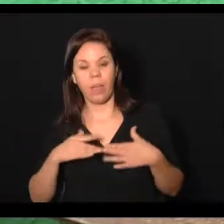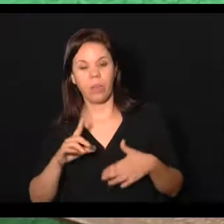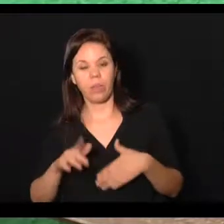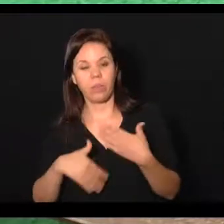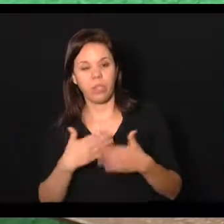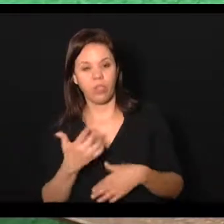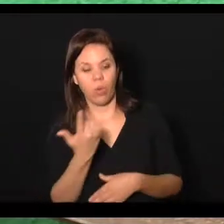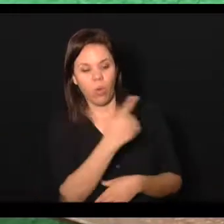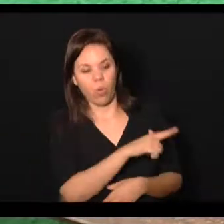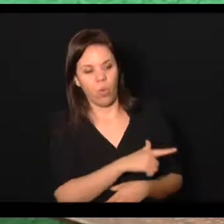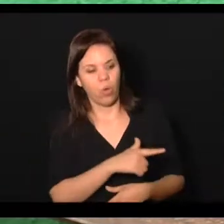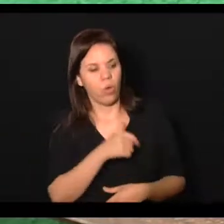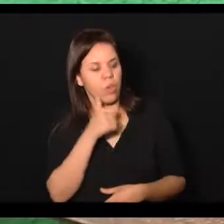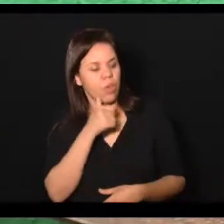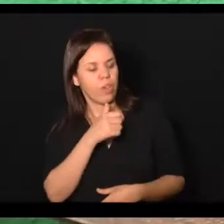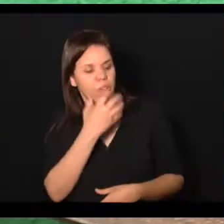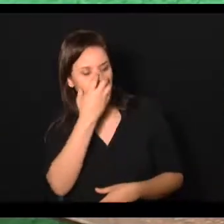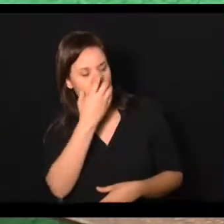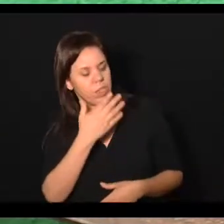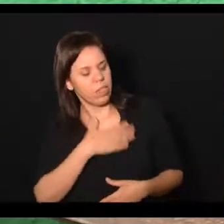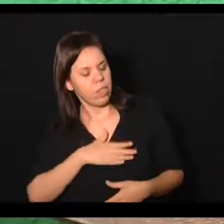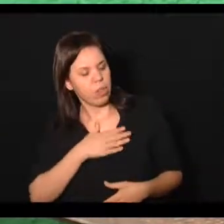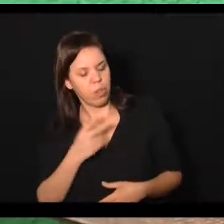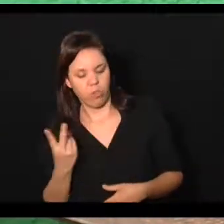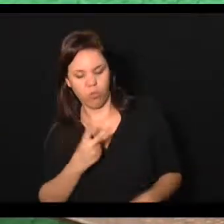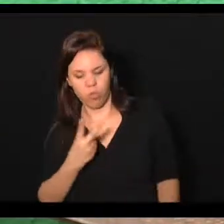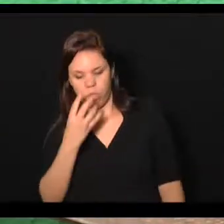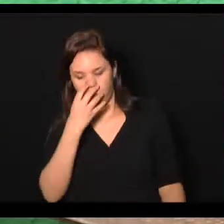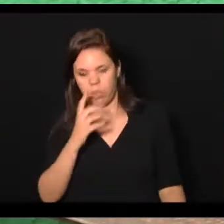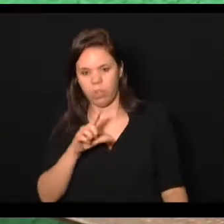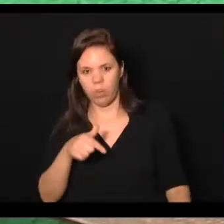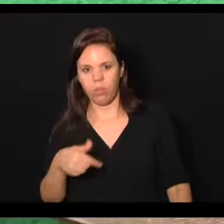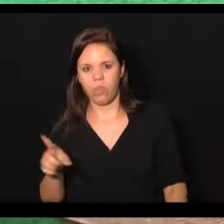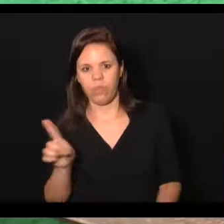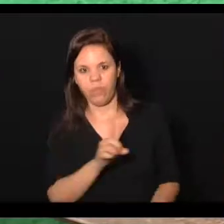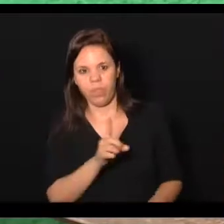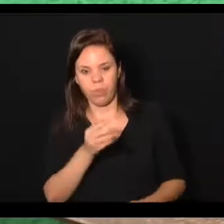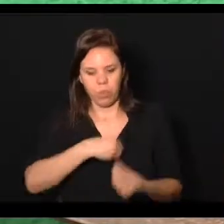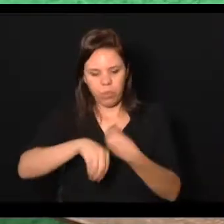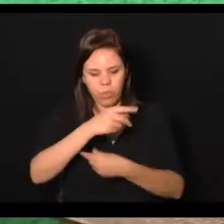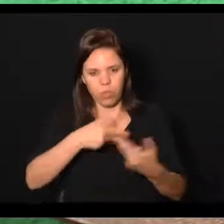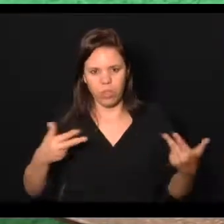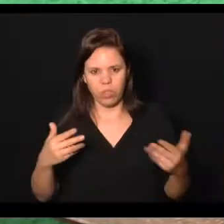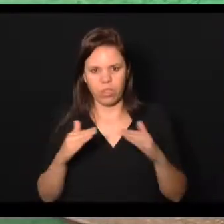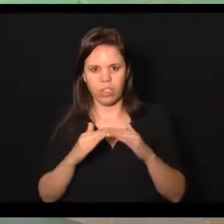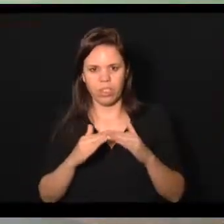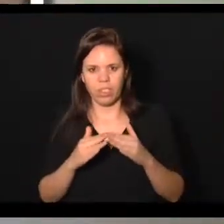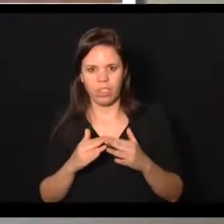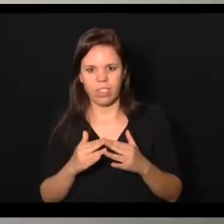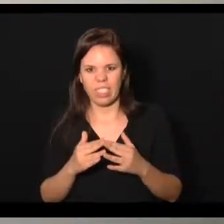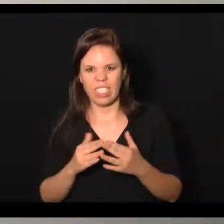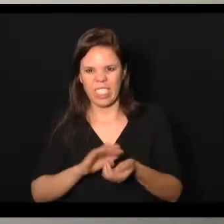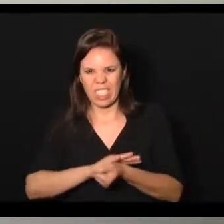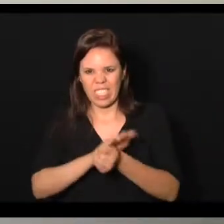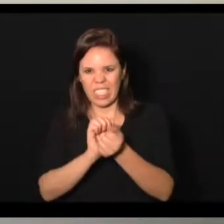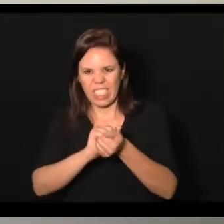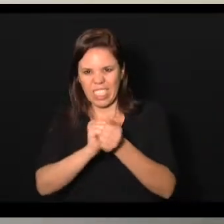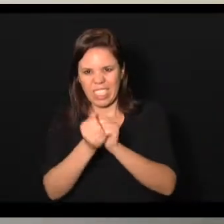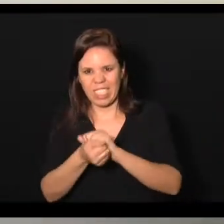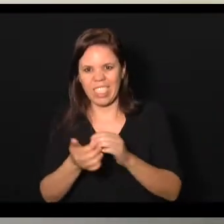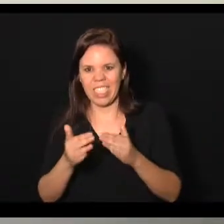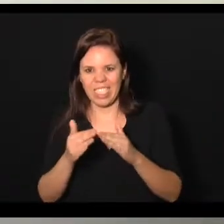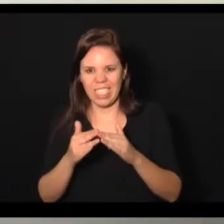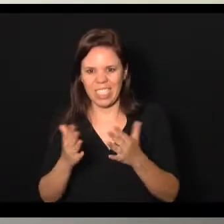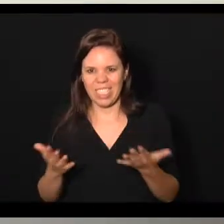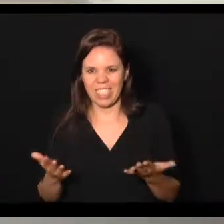que uma fêmea ia ser também bem calminha, mas não, ela veio para chacoalhar as coisas em casa. E a destruição não ficou apenas nos